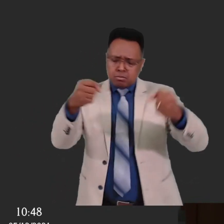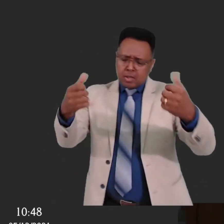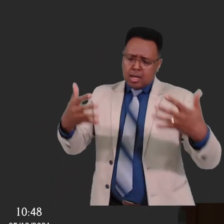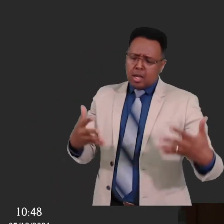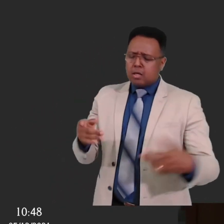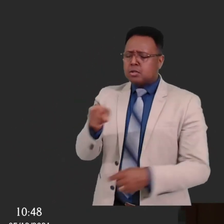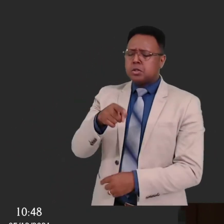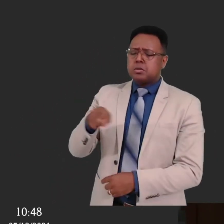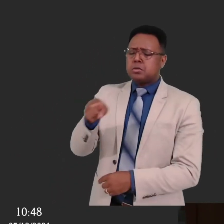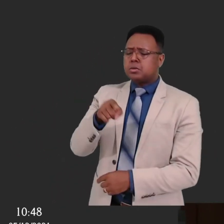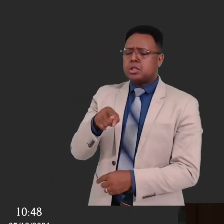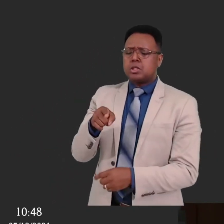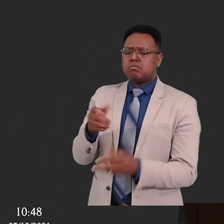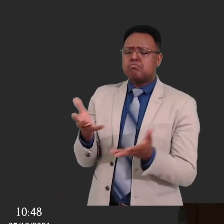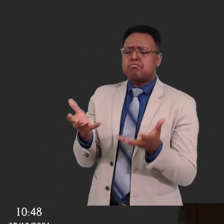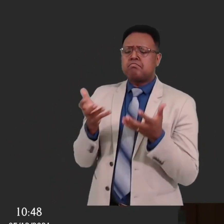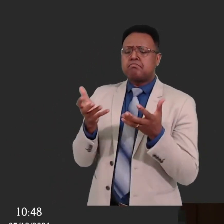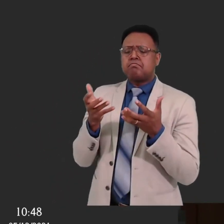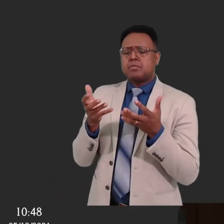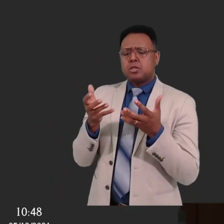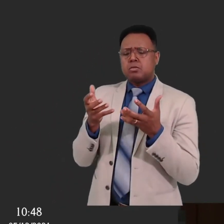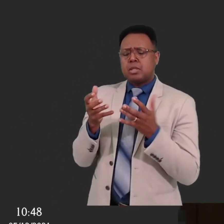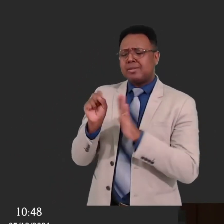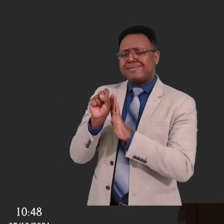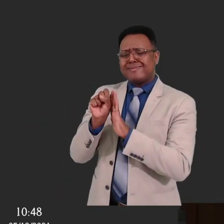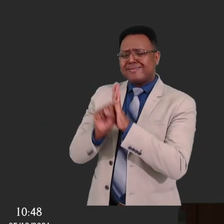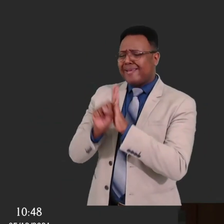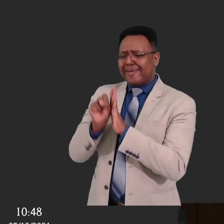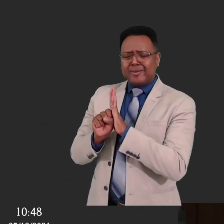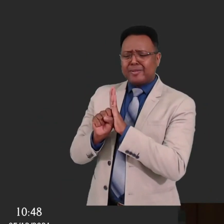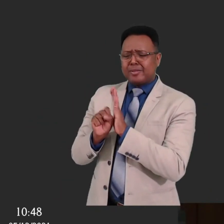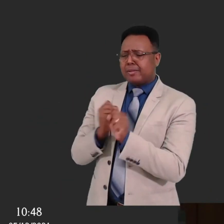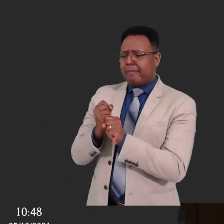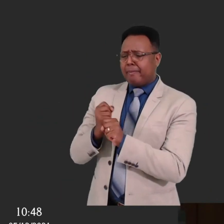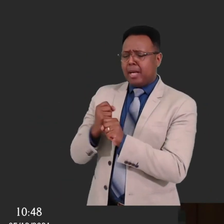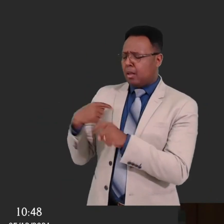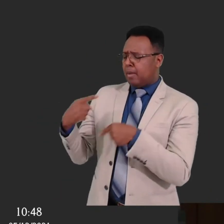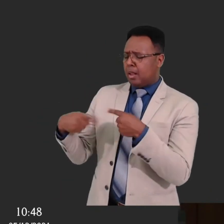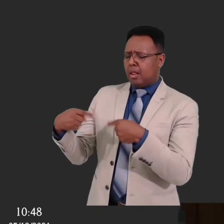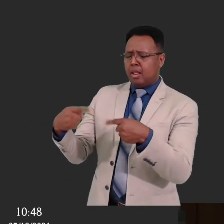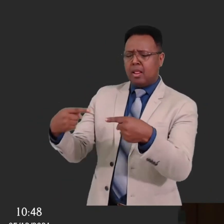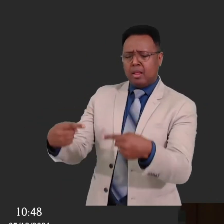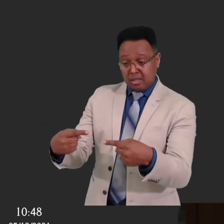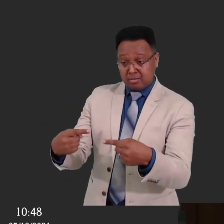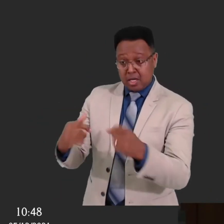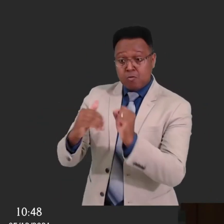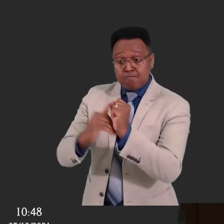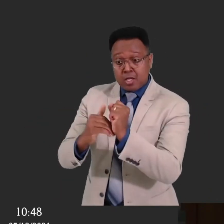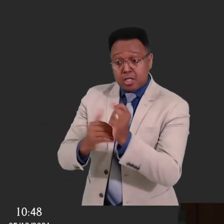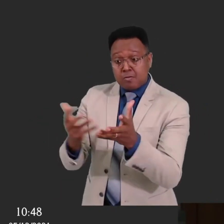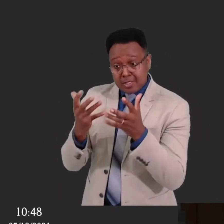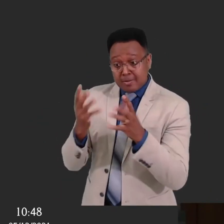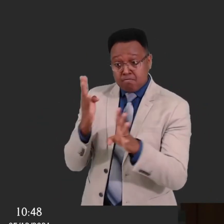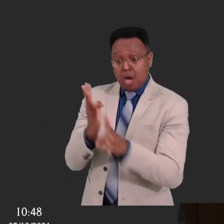oculto desde séculos passados, durante as gerações, mas agora tinha sido manifesto